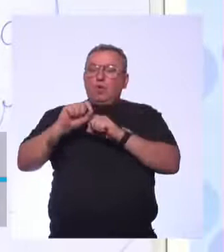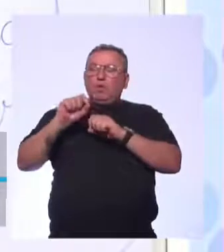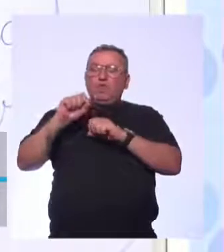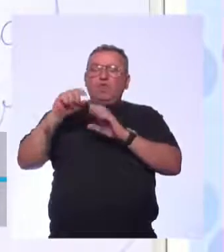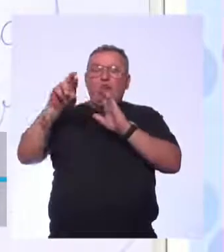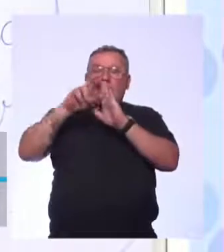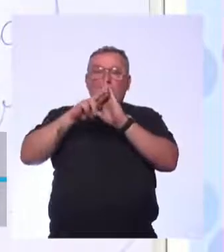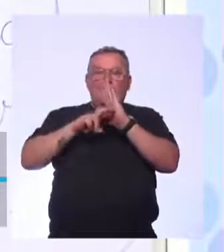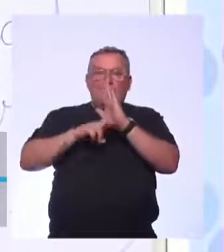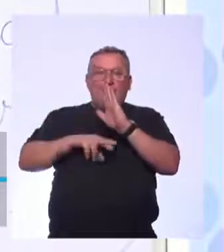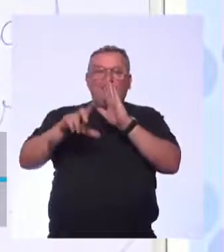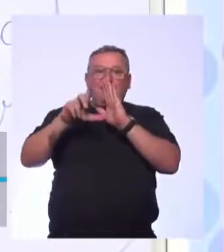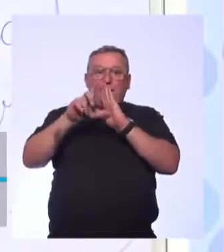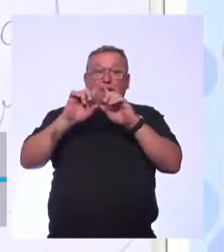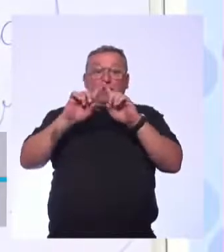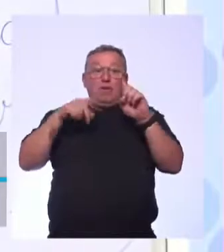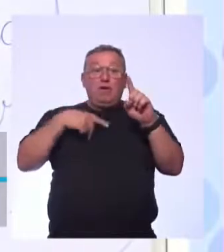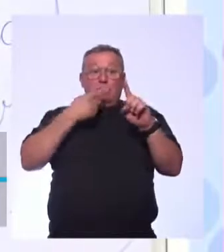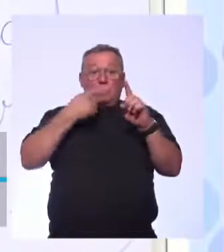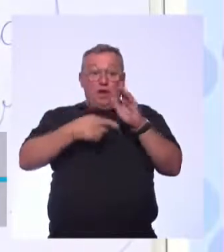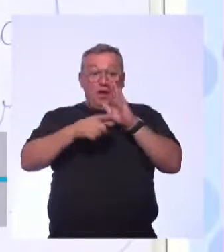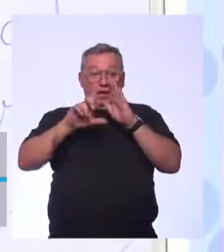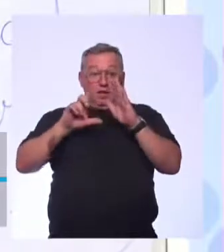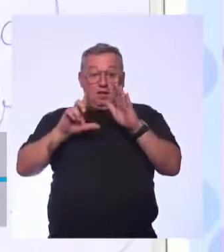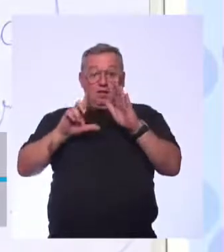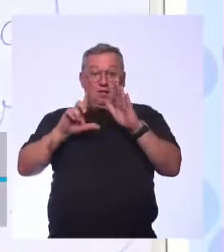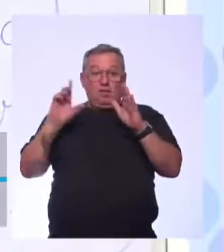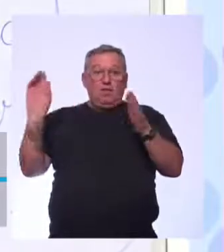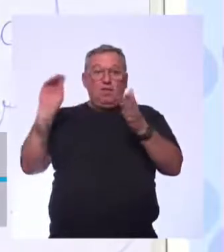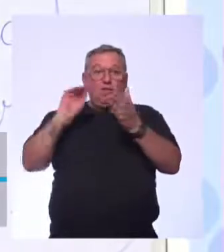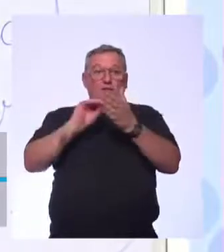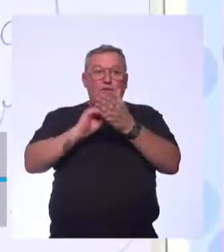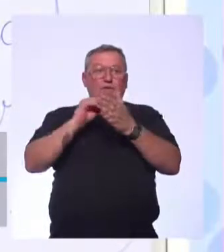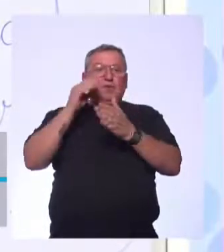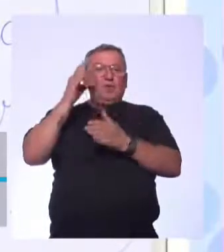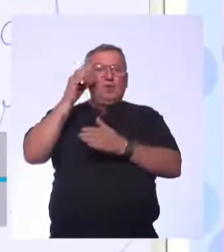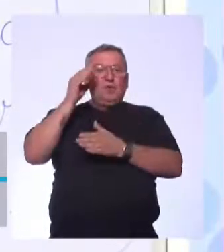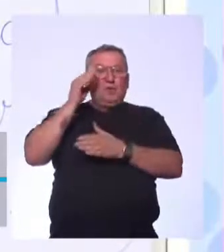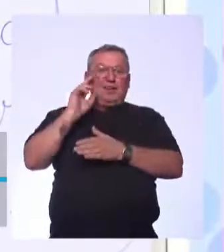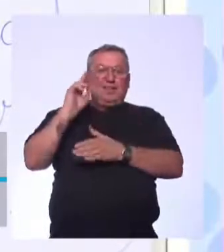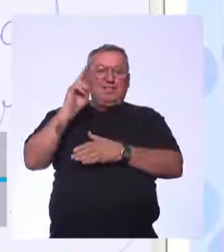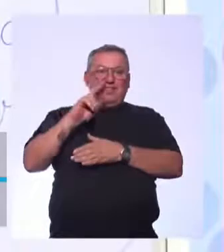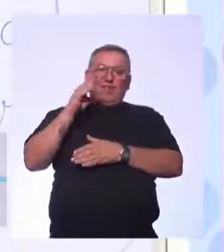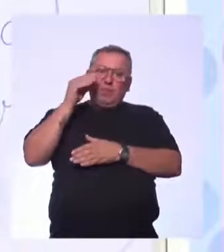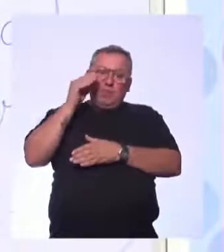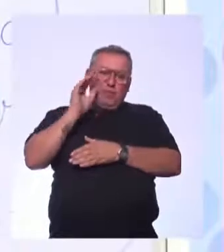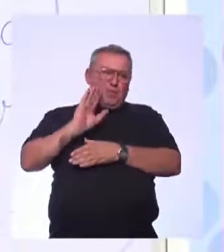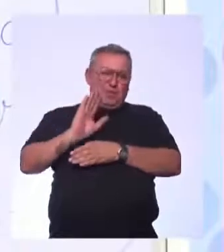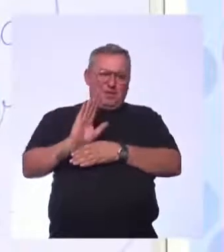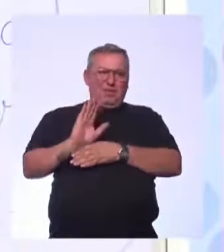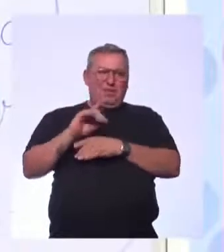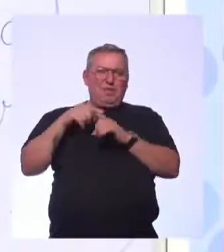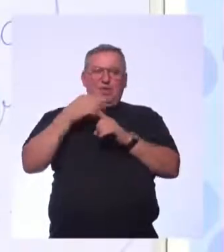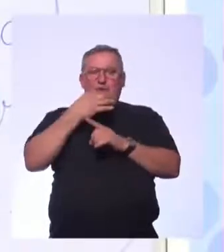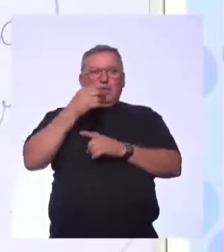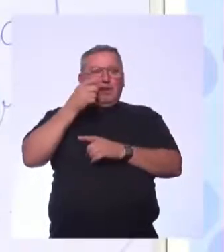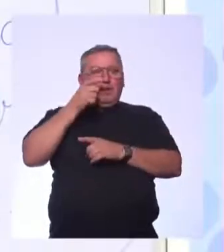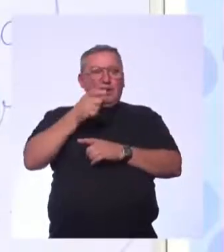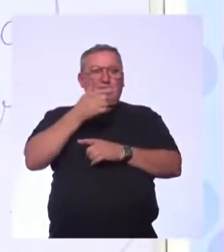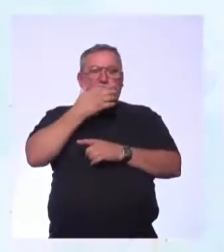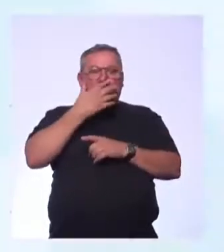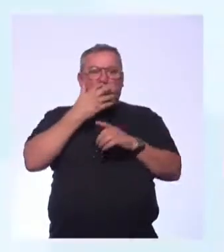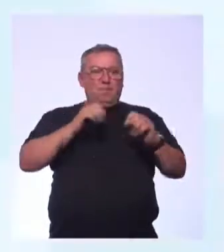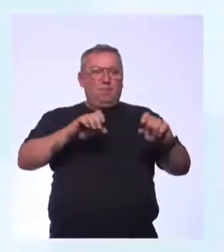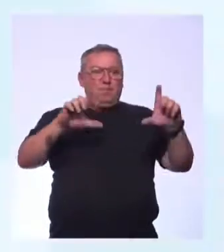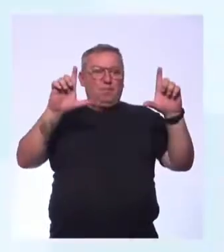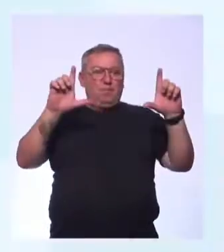Constituição. Mas antes de falarmos sobre a Constituição, eu vou colocar para vocês uma curiosidade. Gente, é só uma curiosidade mesmo, porque eu achei muito interessante. Eu vou colocar na tela